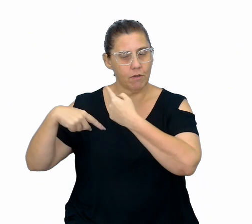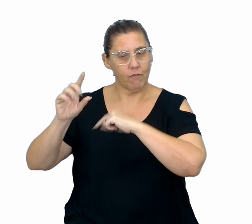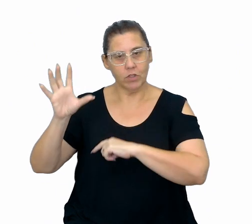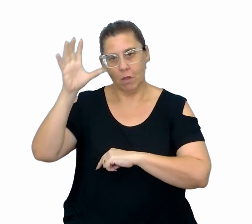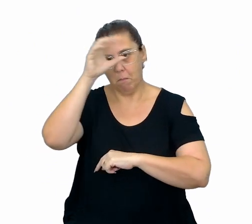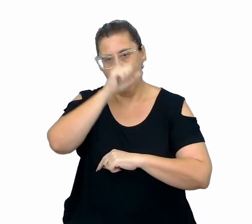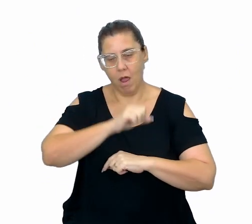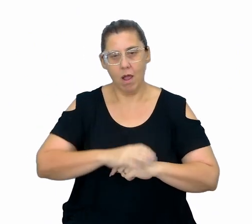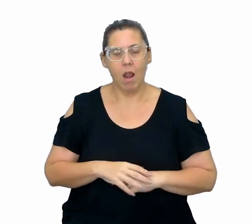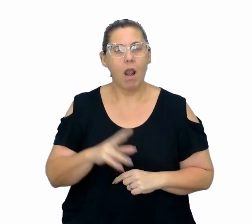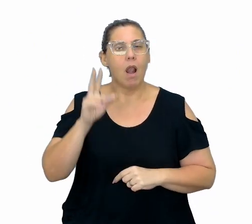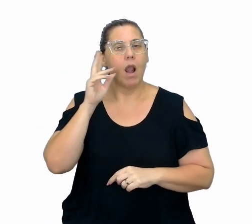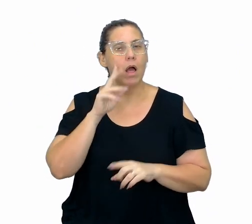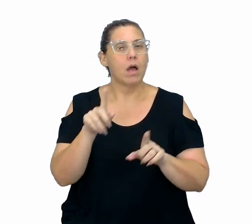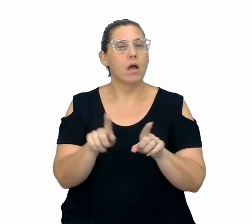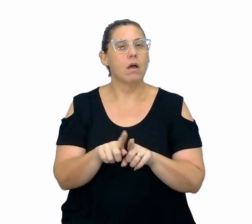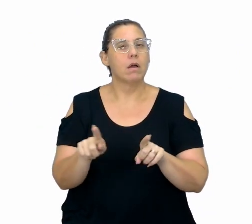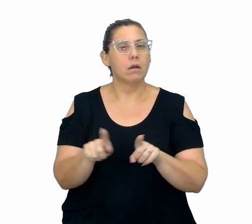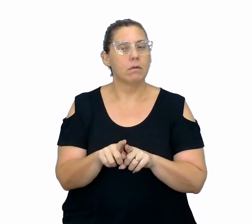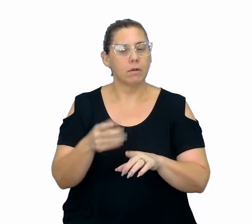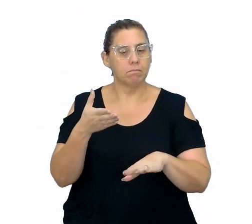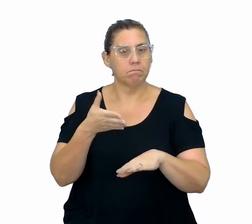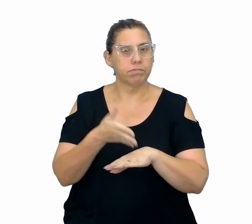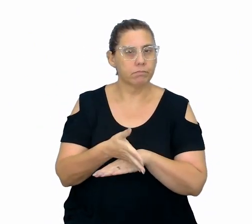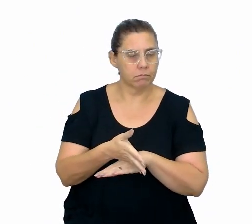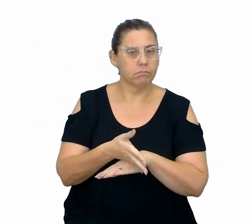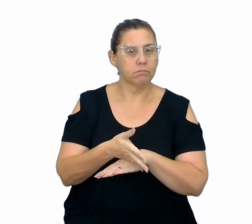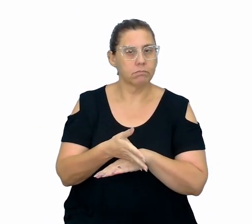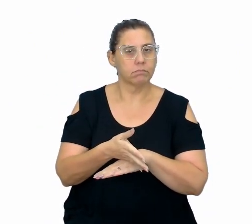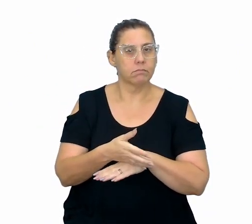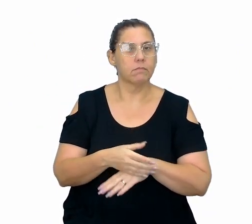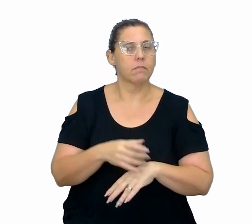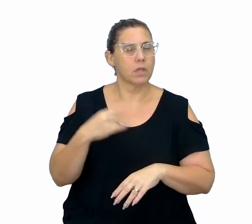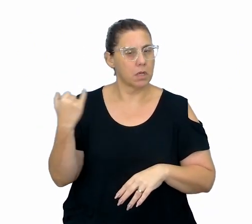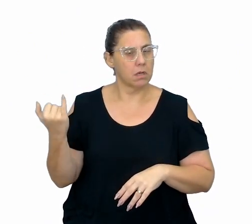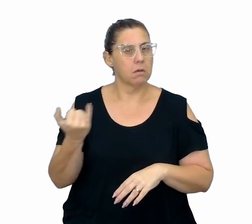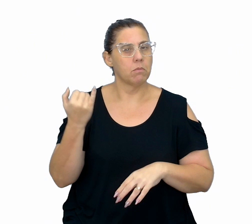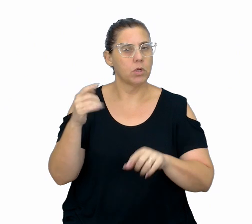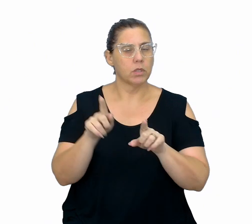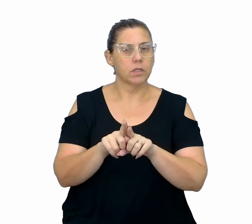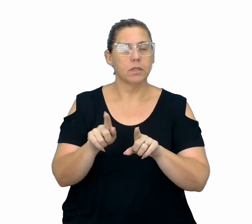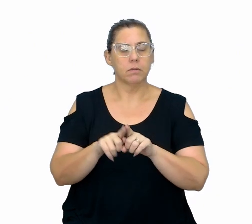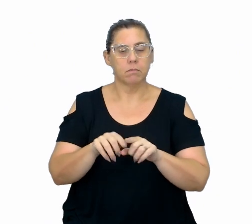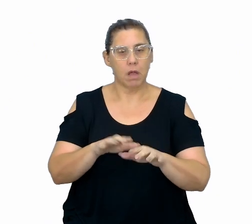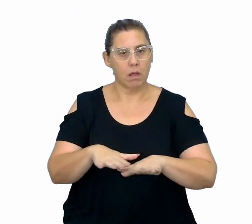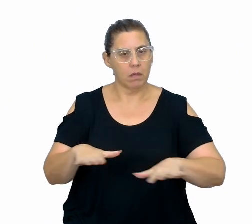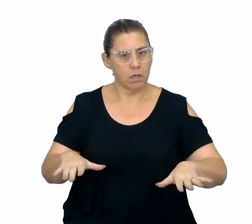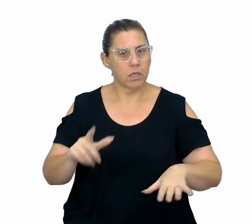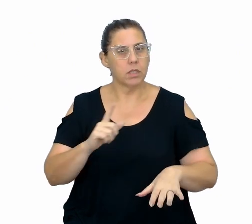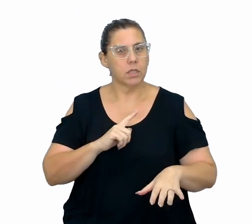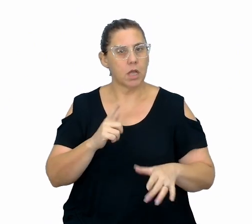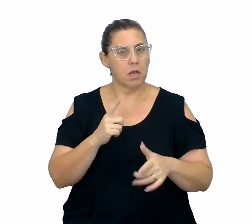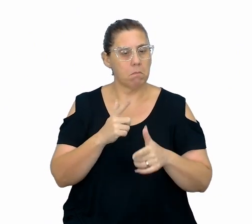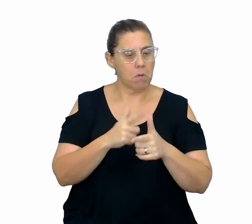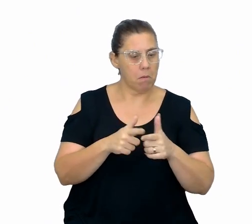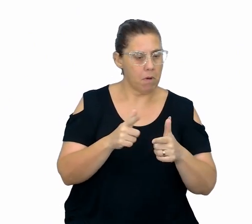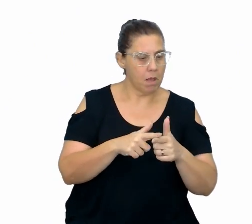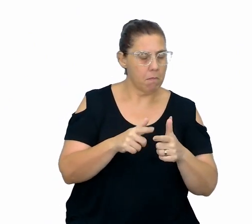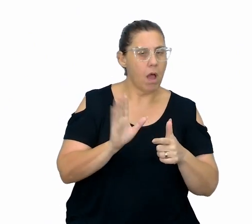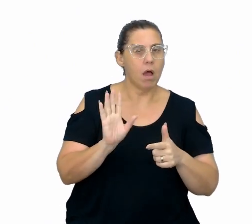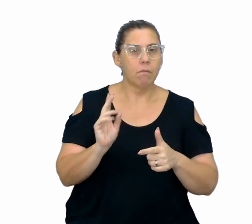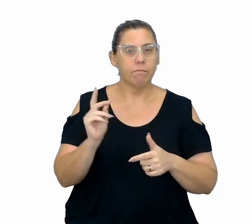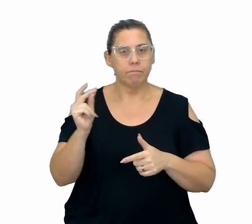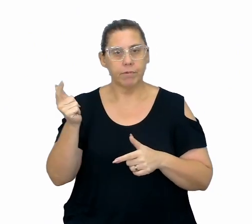aprendizagem. Lembre-se também da intervenção. A intervenção é essencial para que as crianças tenham problemas a resolver